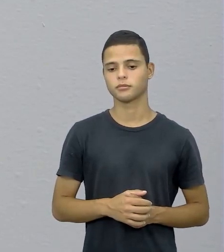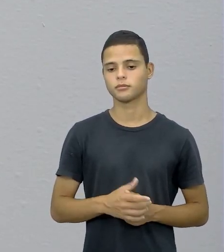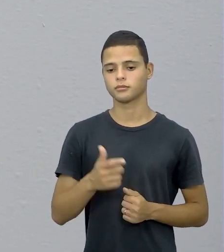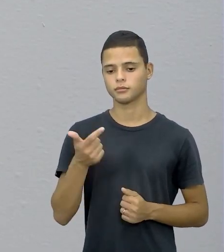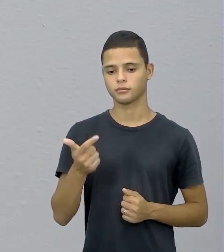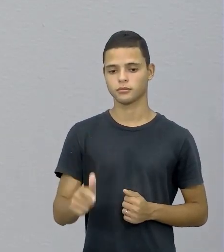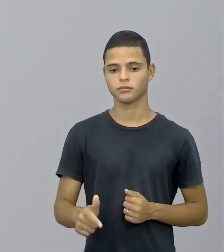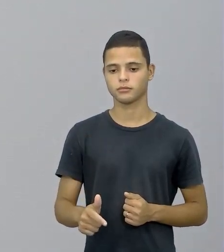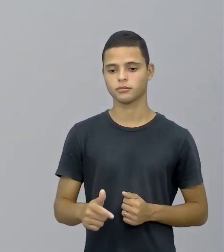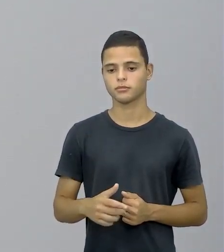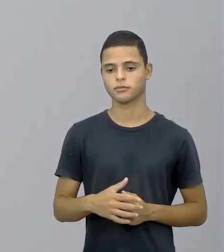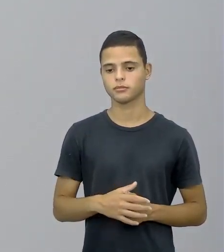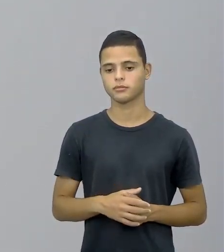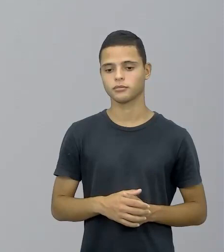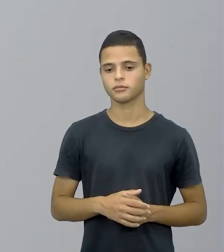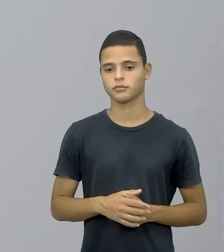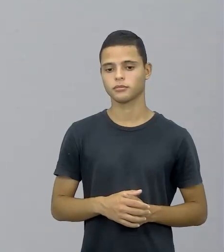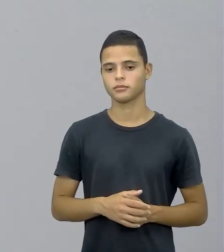Já.